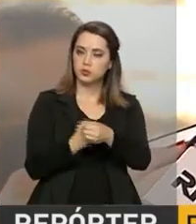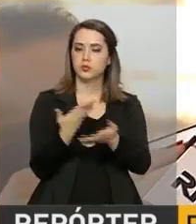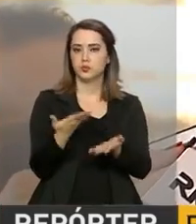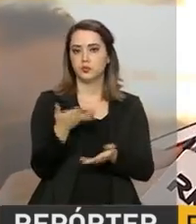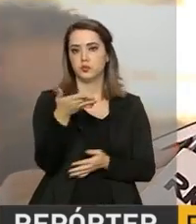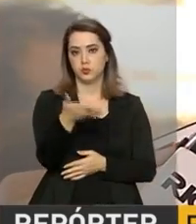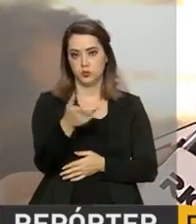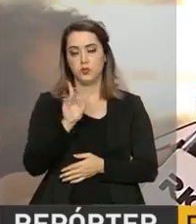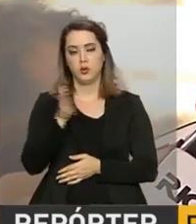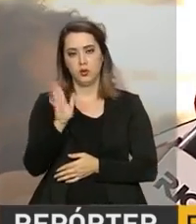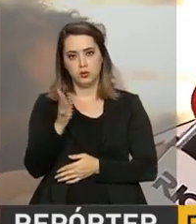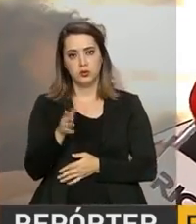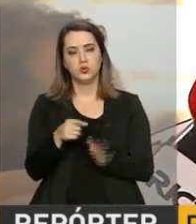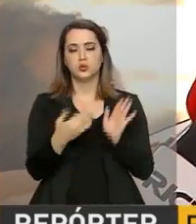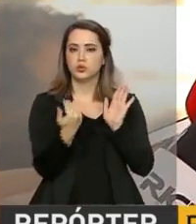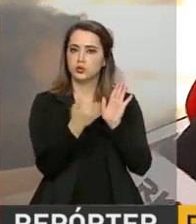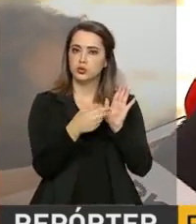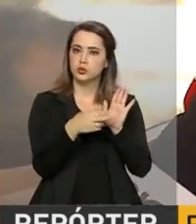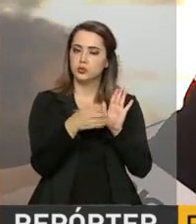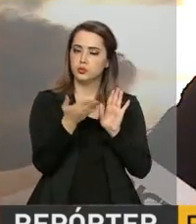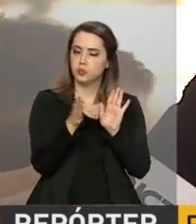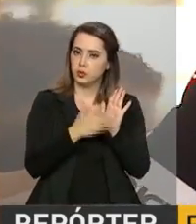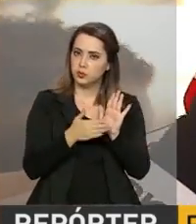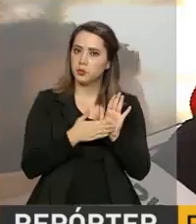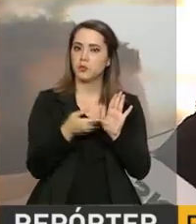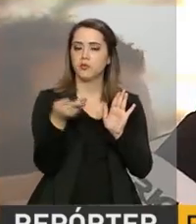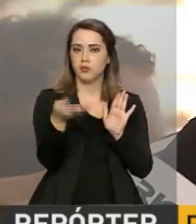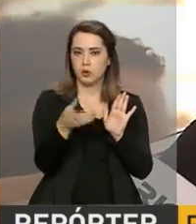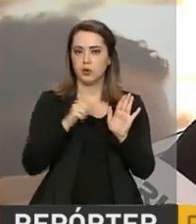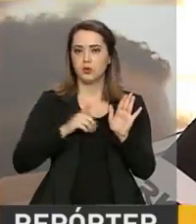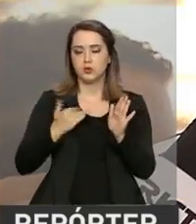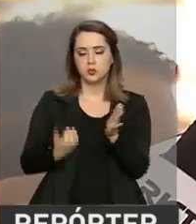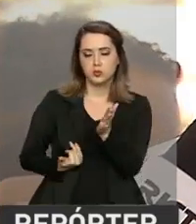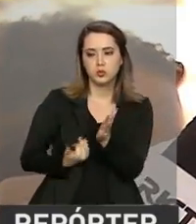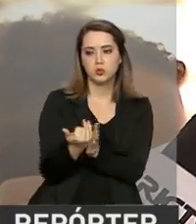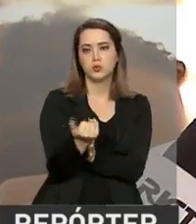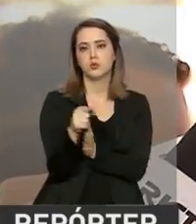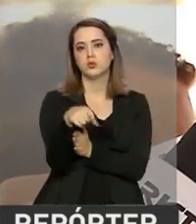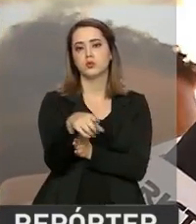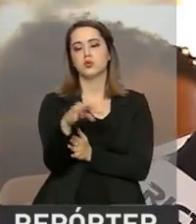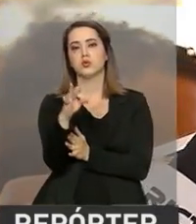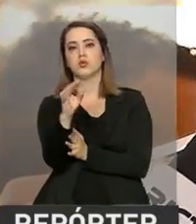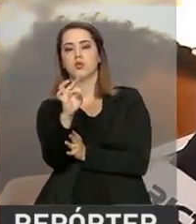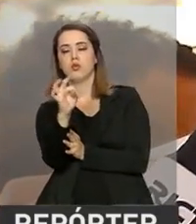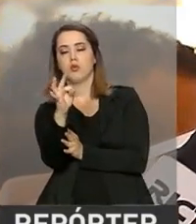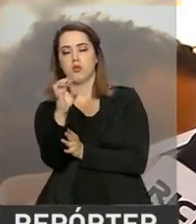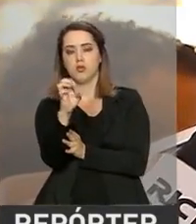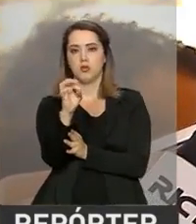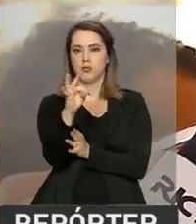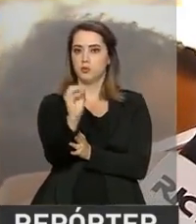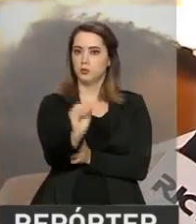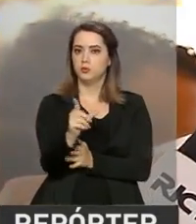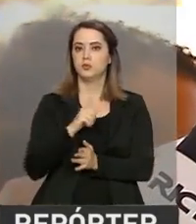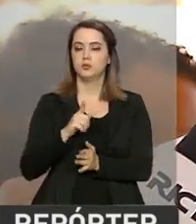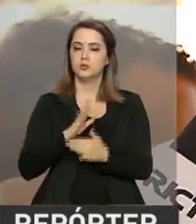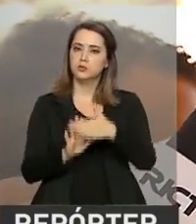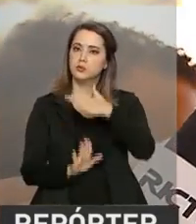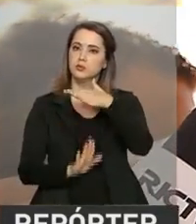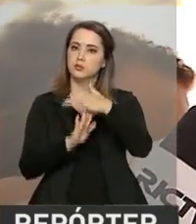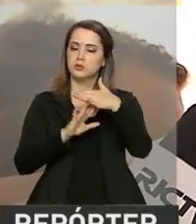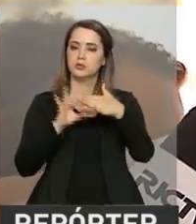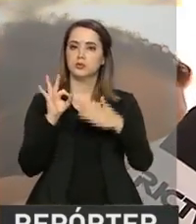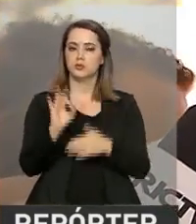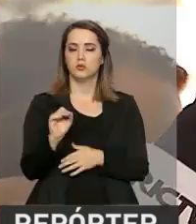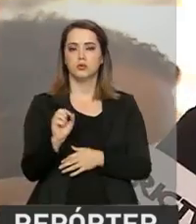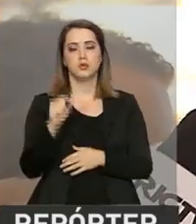manter então é esses cálculos do jeito que são feitos mas criando um limitador que será o